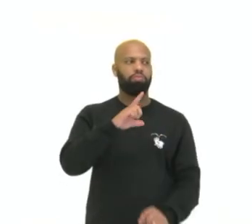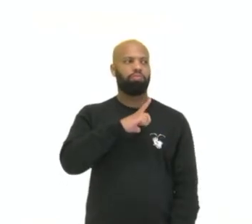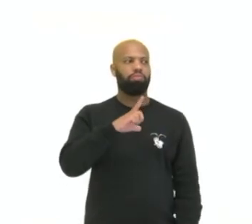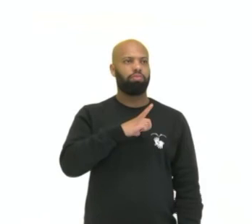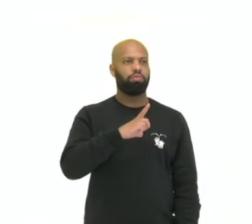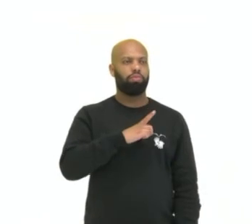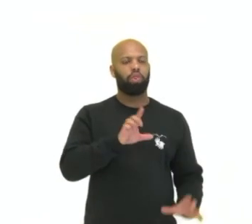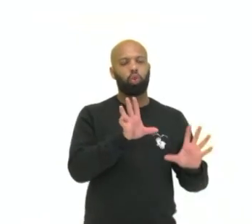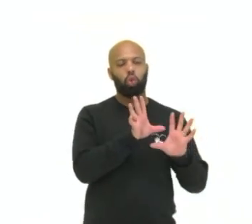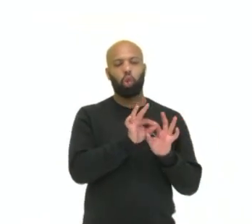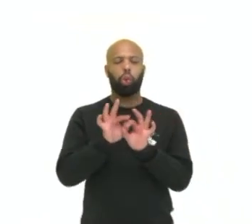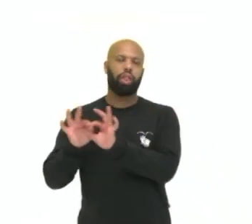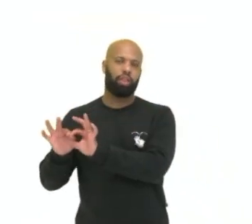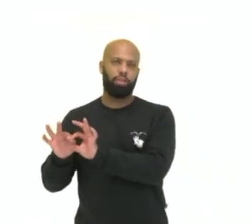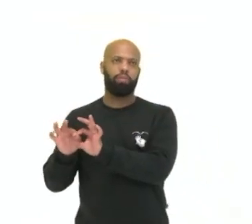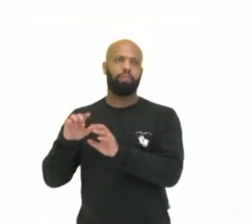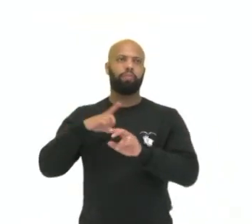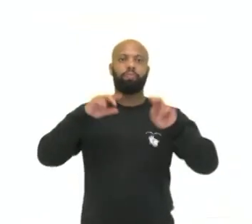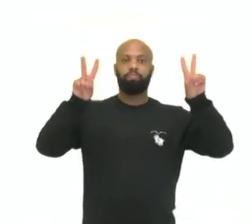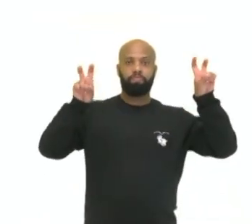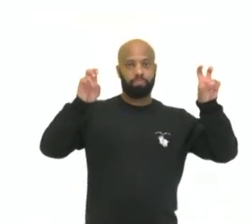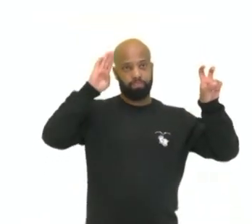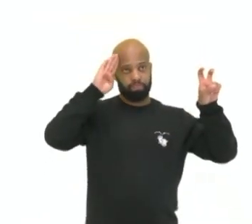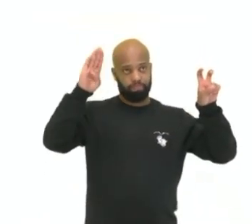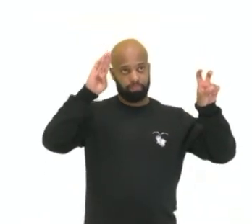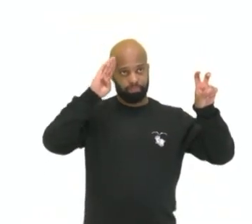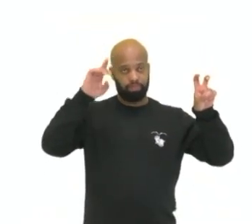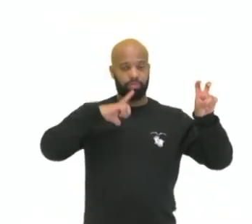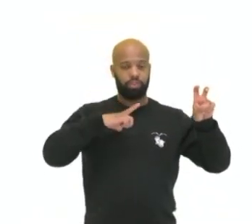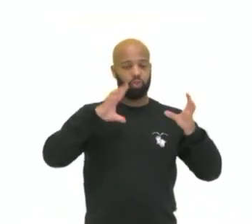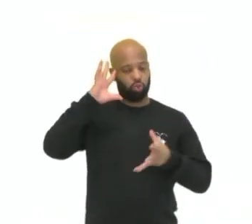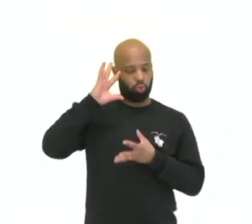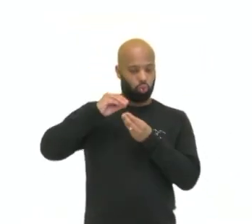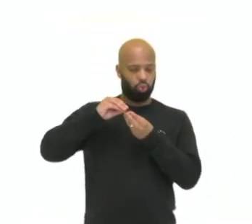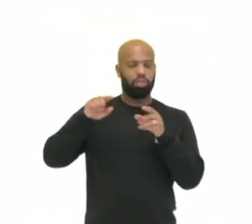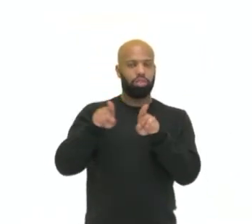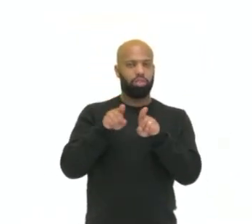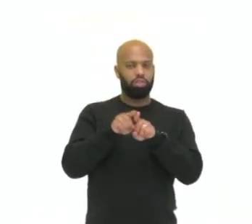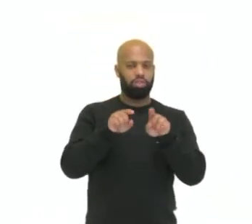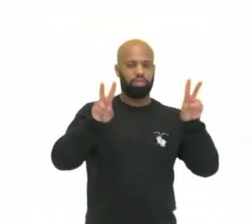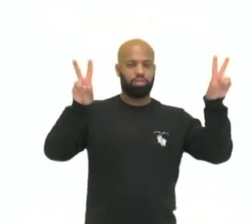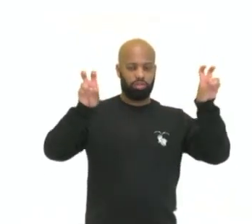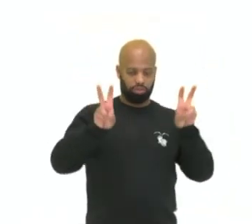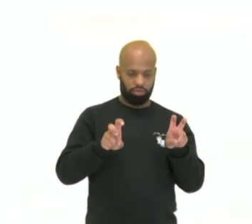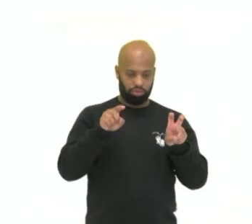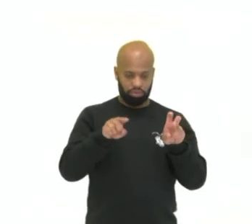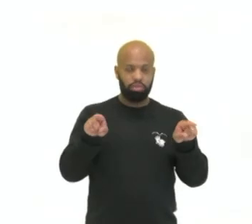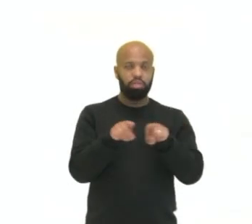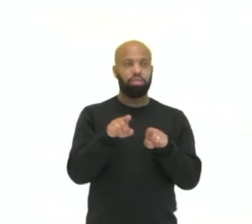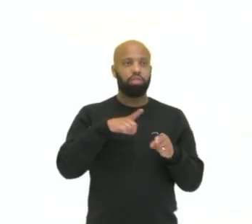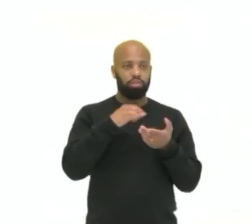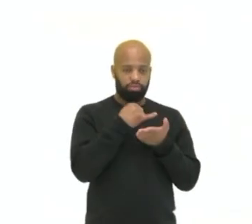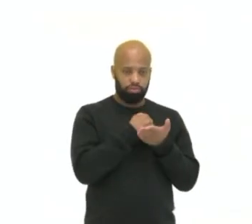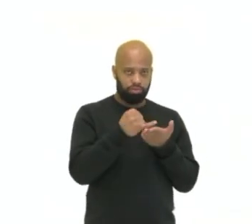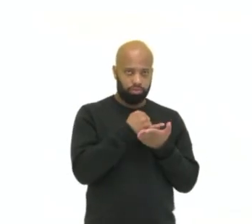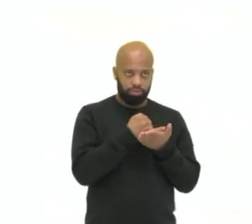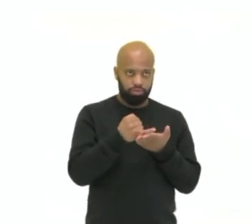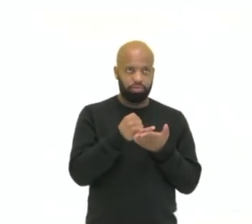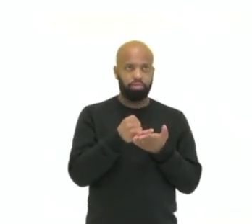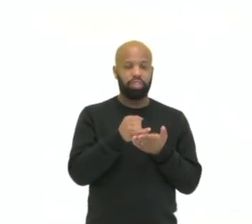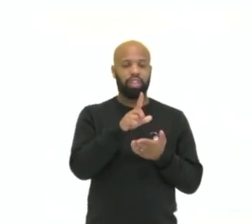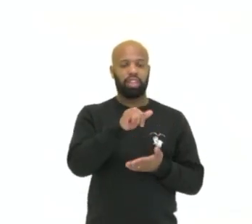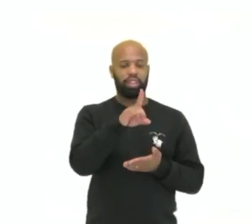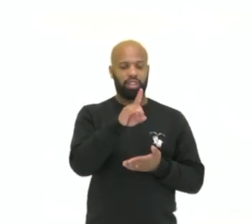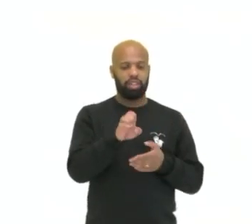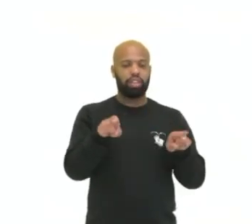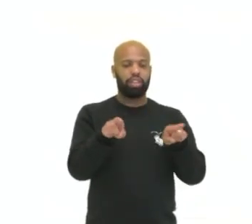uma contextualização, a manchete, principais conclusões, o subtítulo, uma introdução, né, o lead,